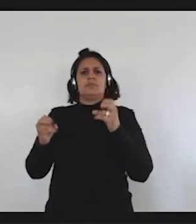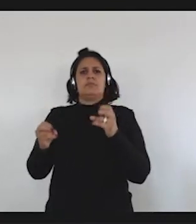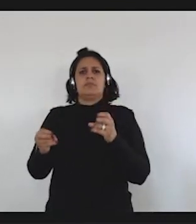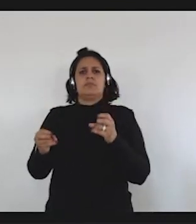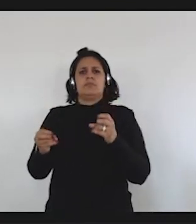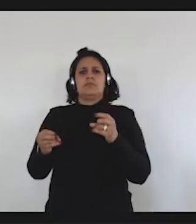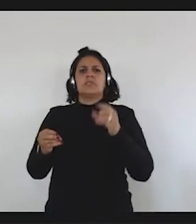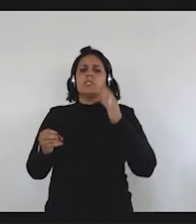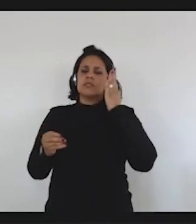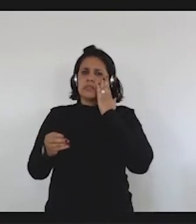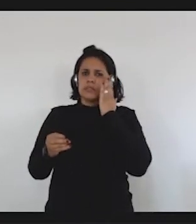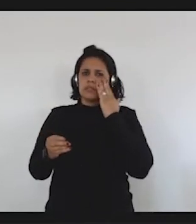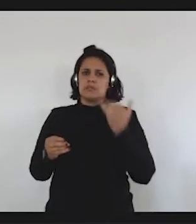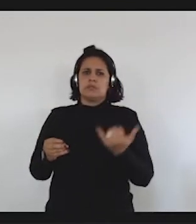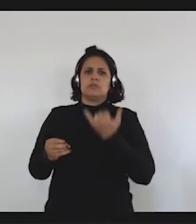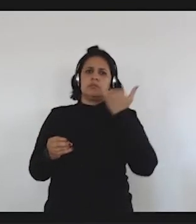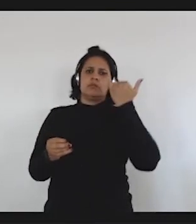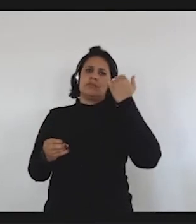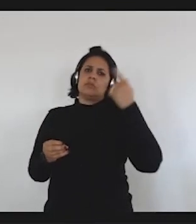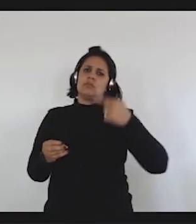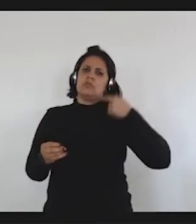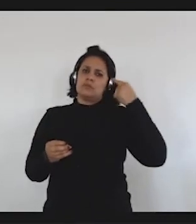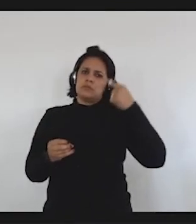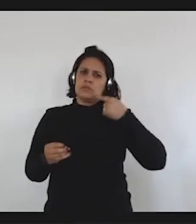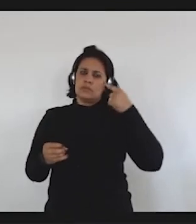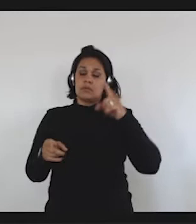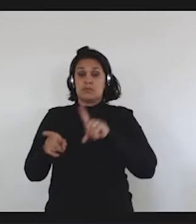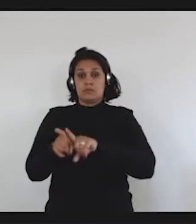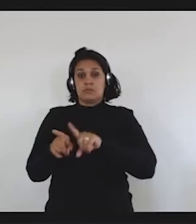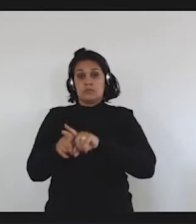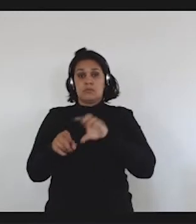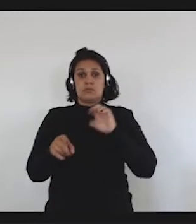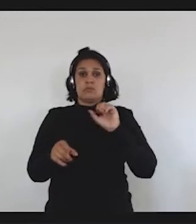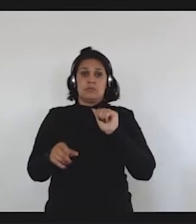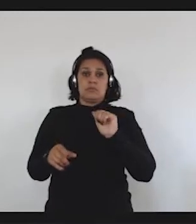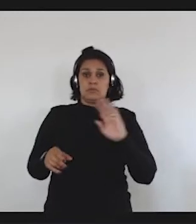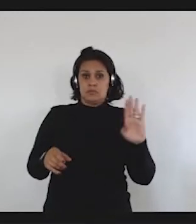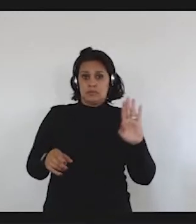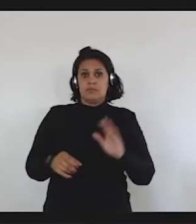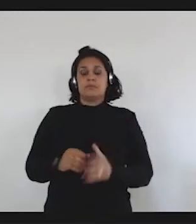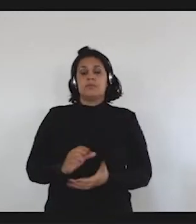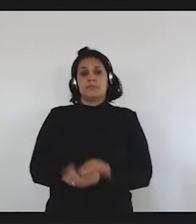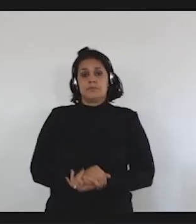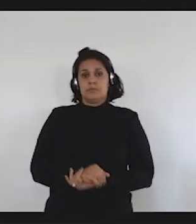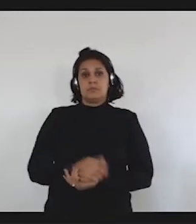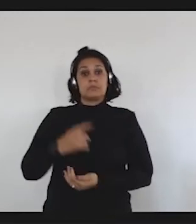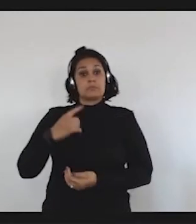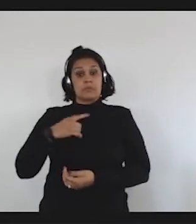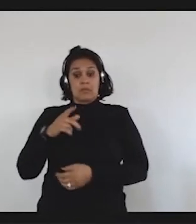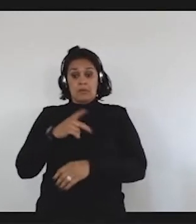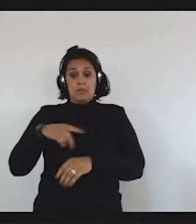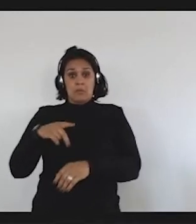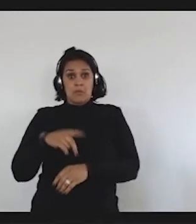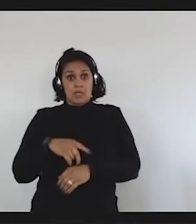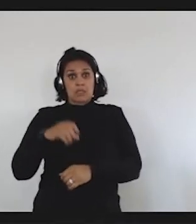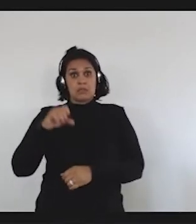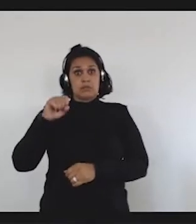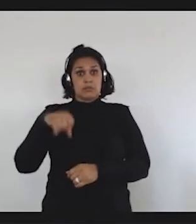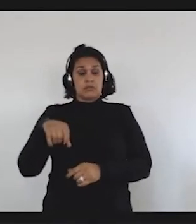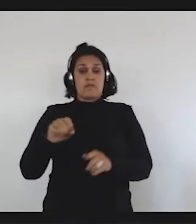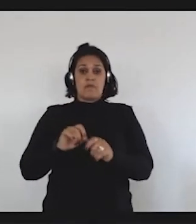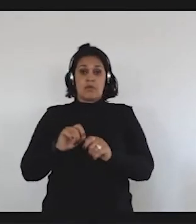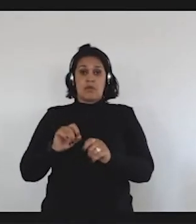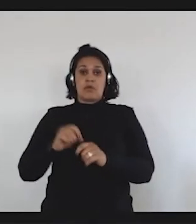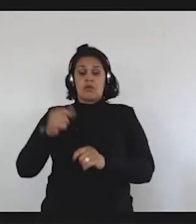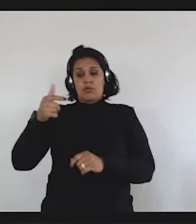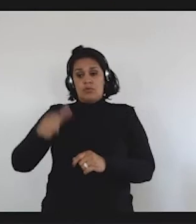da importância da advocacia e da própria instituição. Estando o país redemocratizado através da Constituição